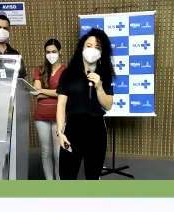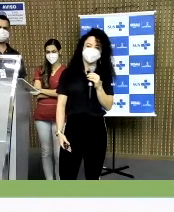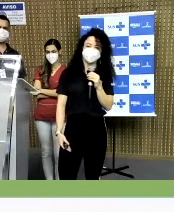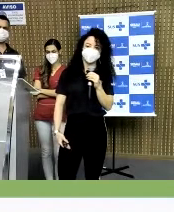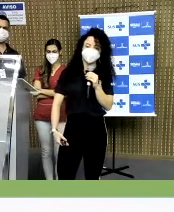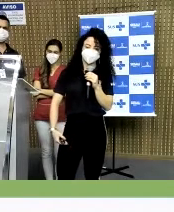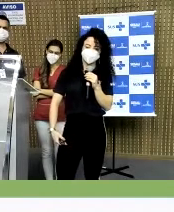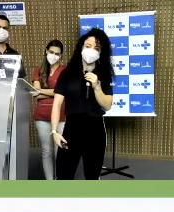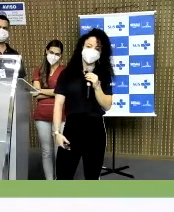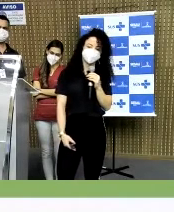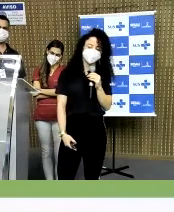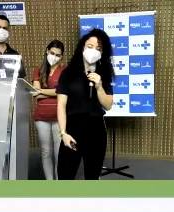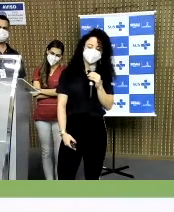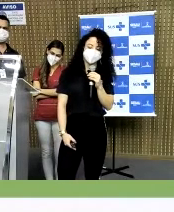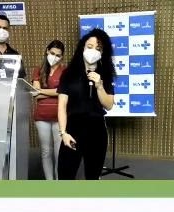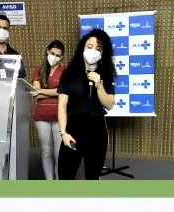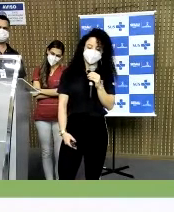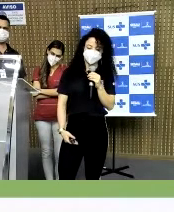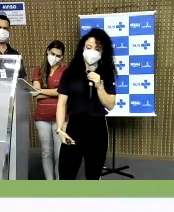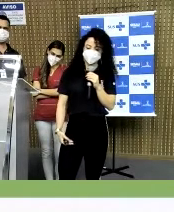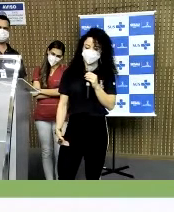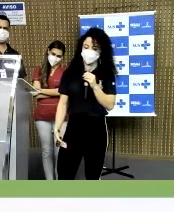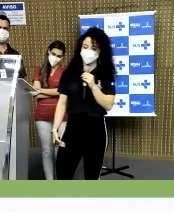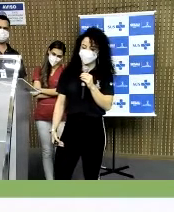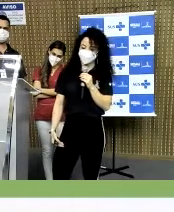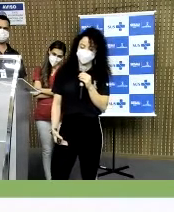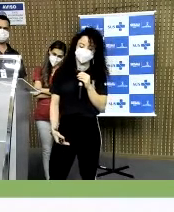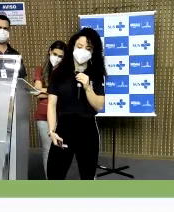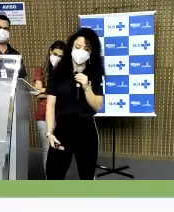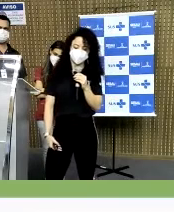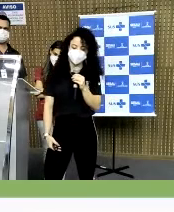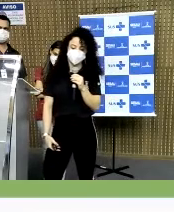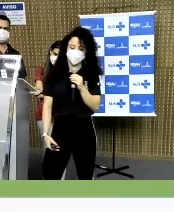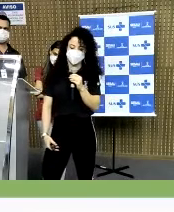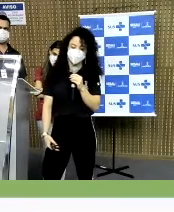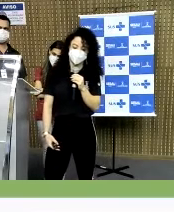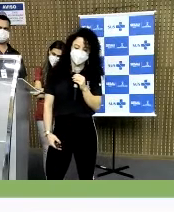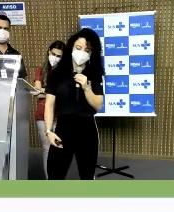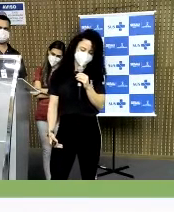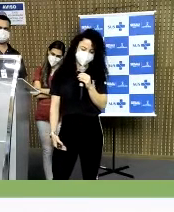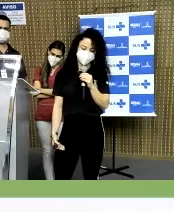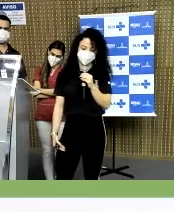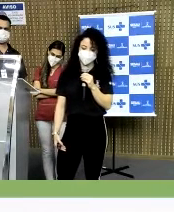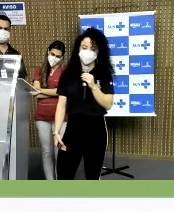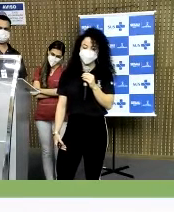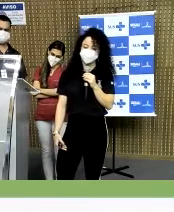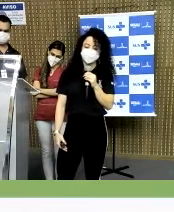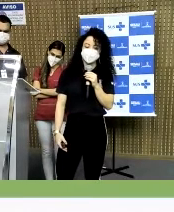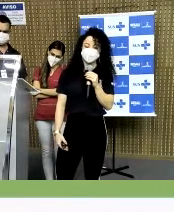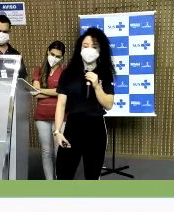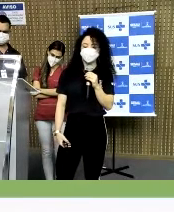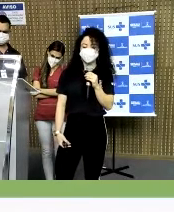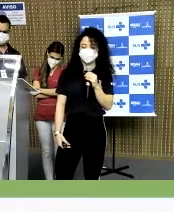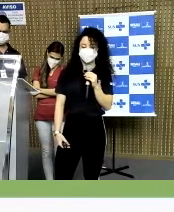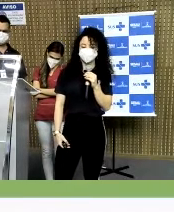vagas de pré-natal, os dias de agenda, tanto do enfermeiro quanto do nosso obstetra, foram aumentados, né?